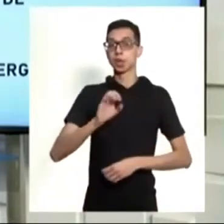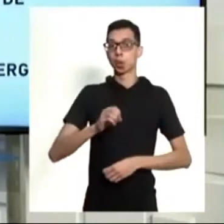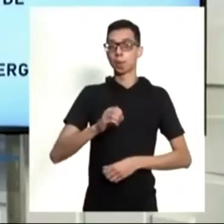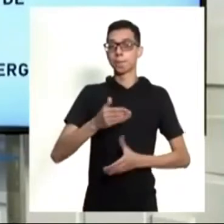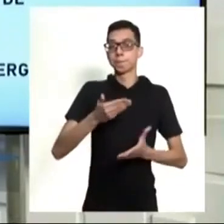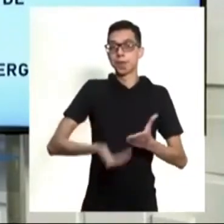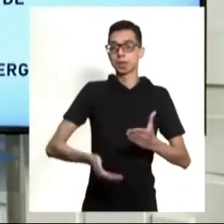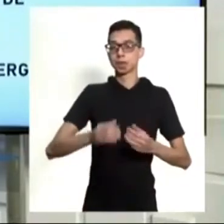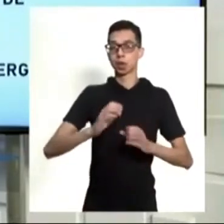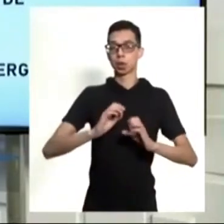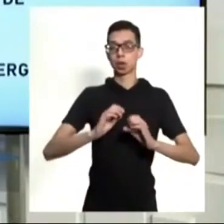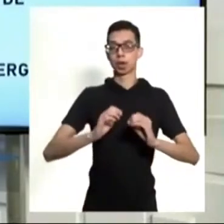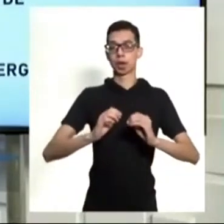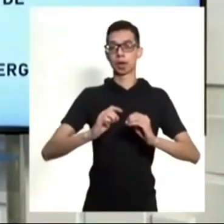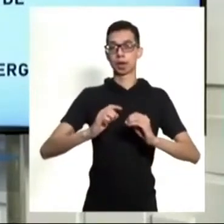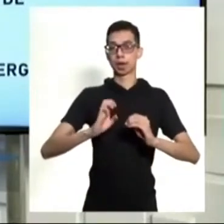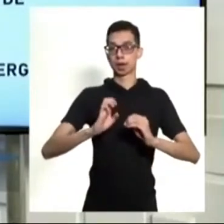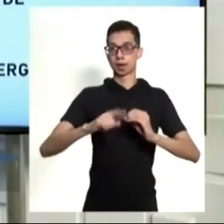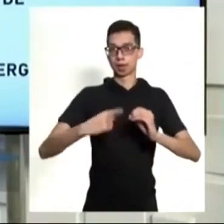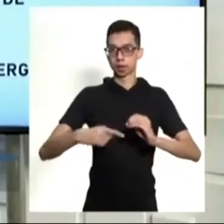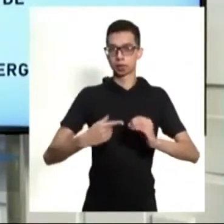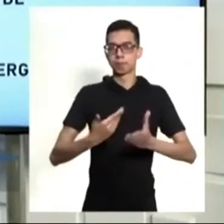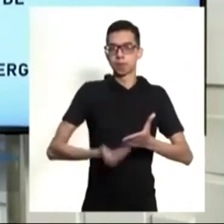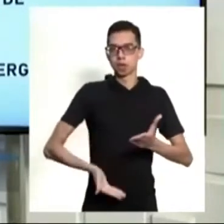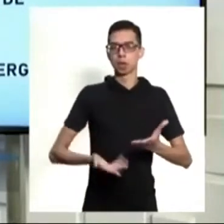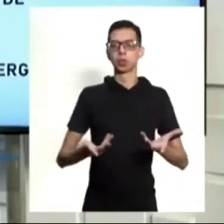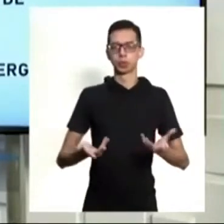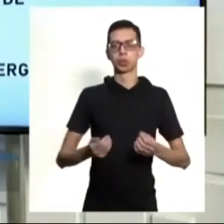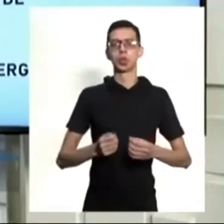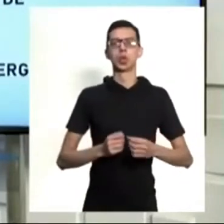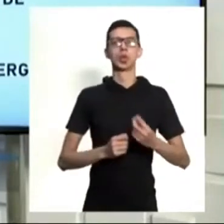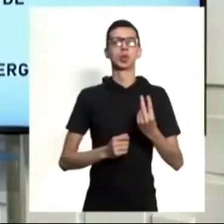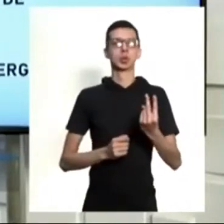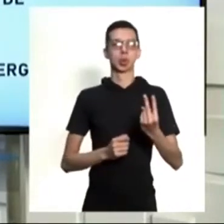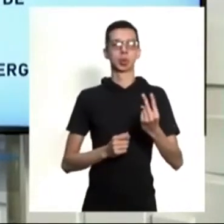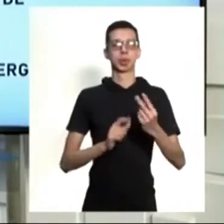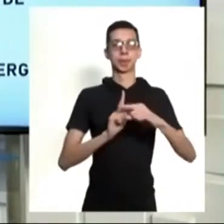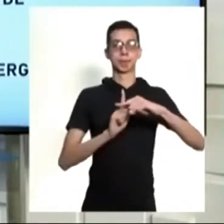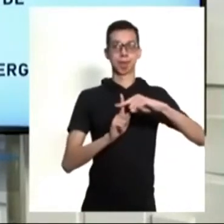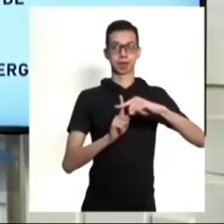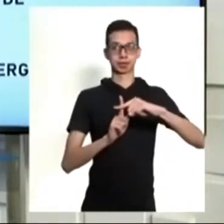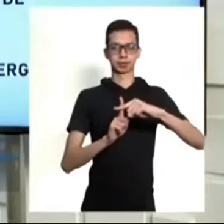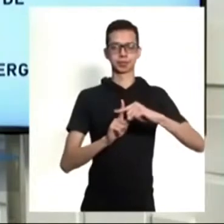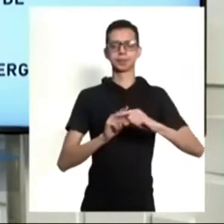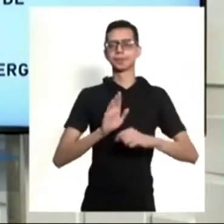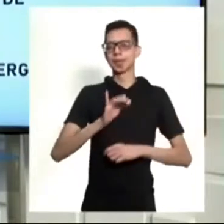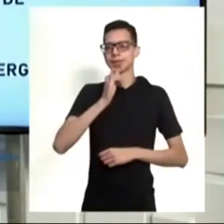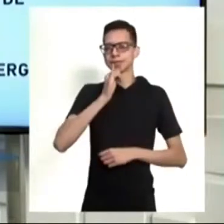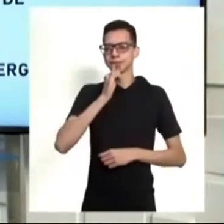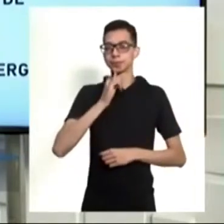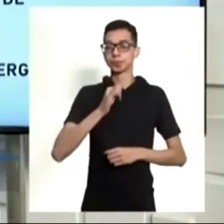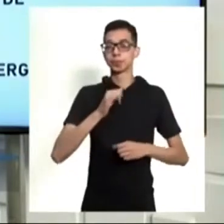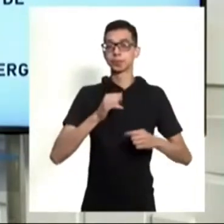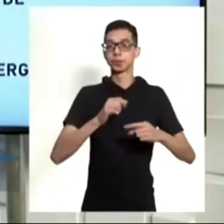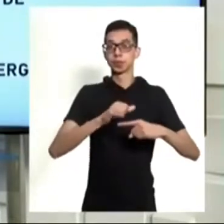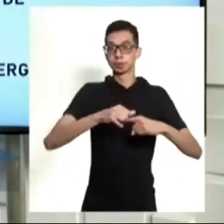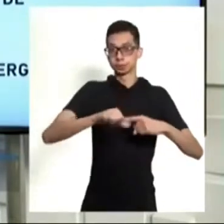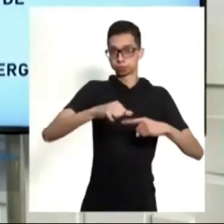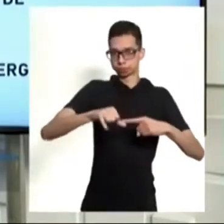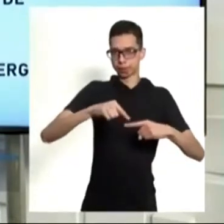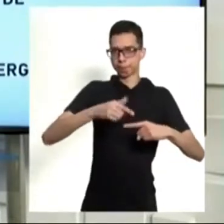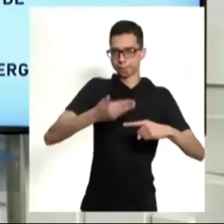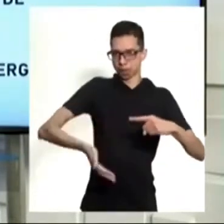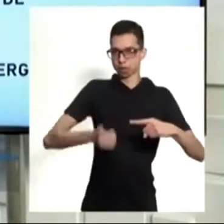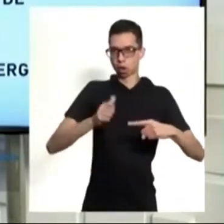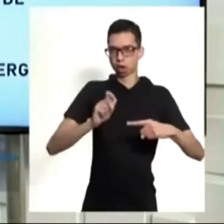para 2+, por exemplo. Ele perde 2 elétrons. Ele fica com uma carga positiva. Já o cara que recebe elétrons, né? Então, por exemplo, você